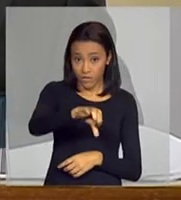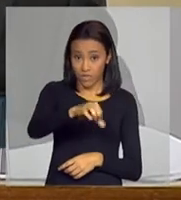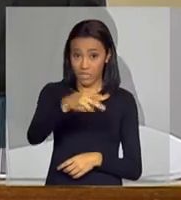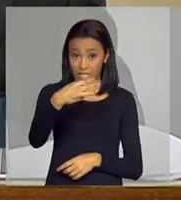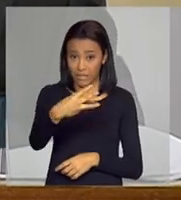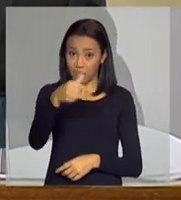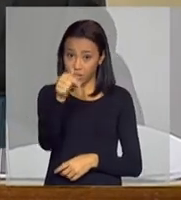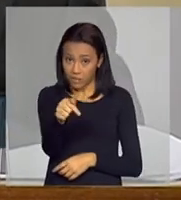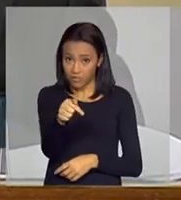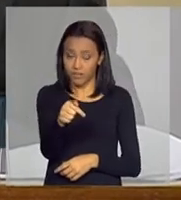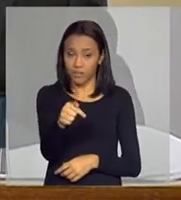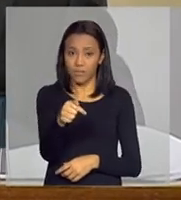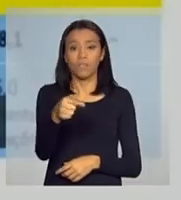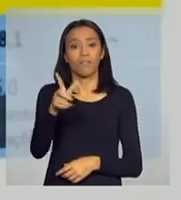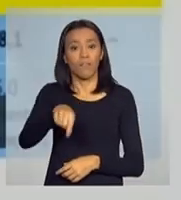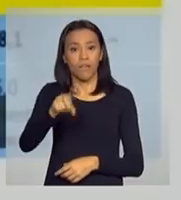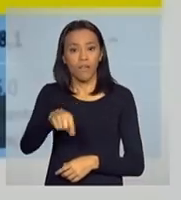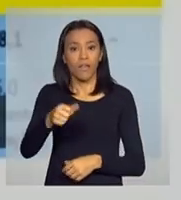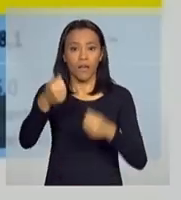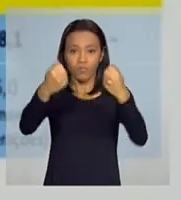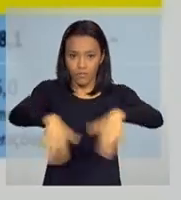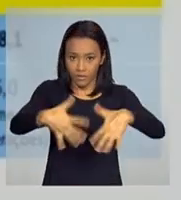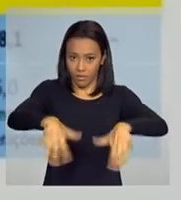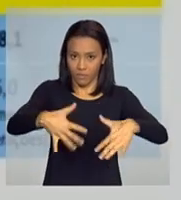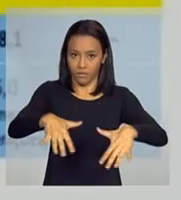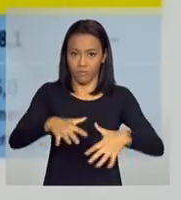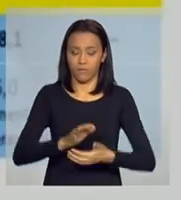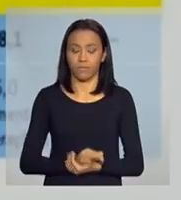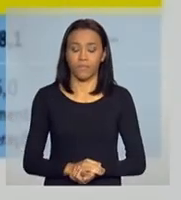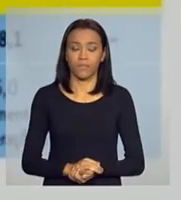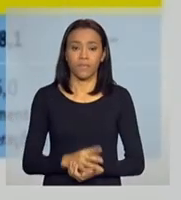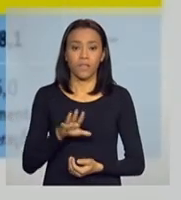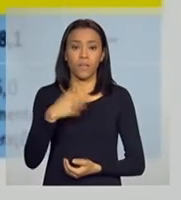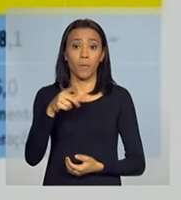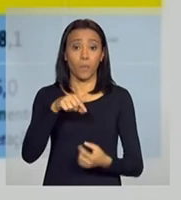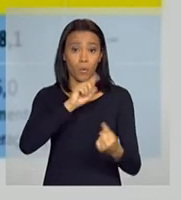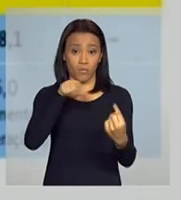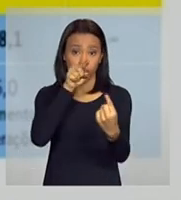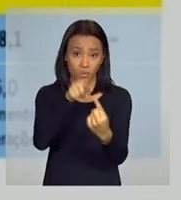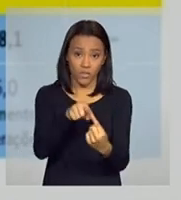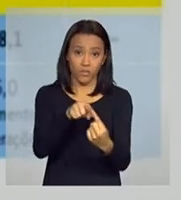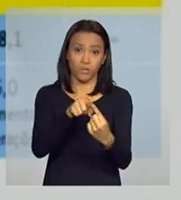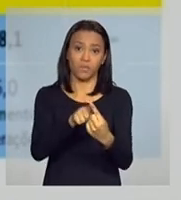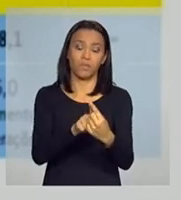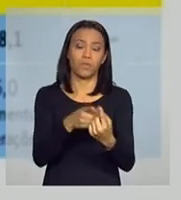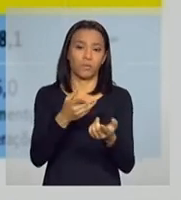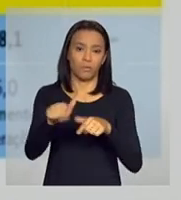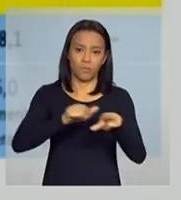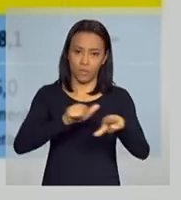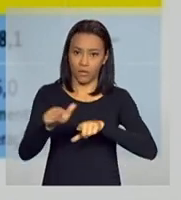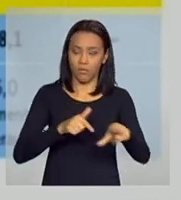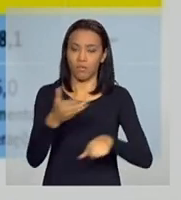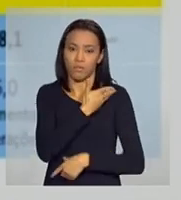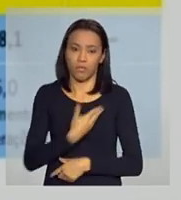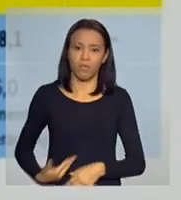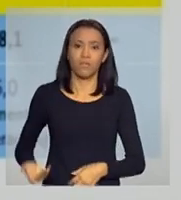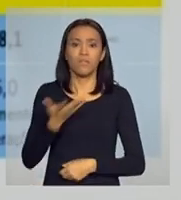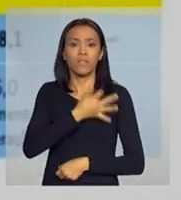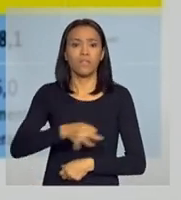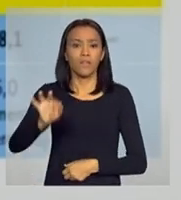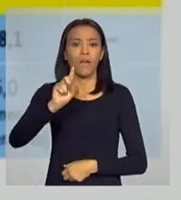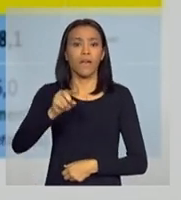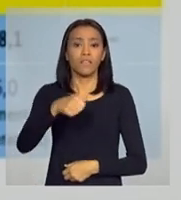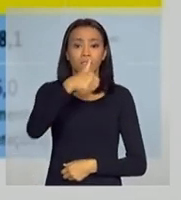937 como despesa né bom a meta primária do governo federal